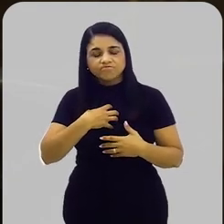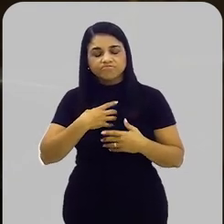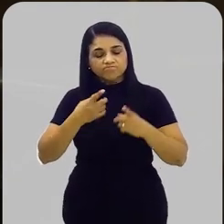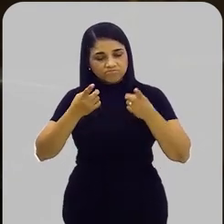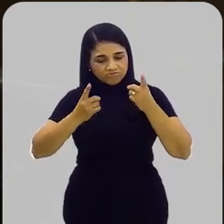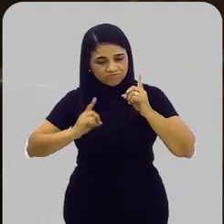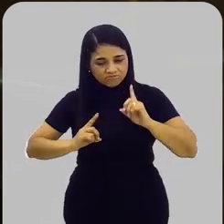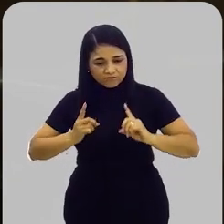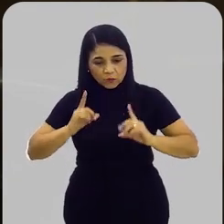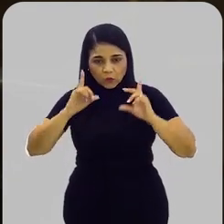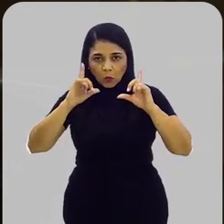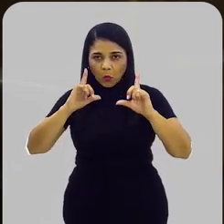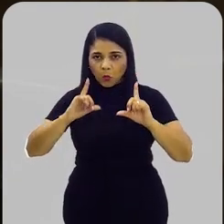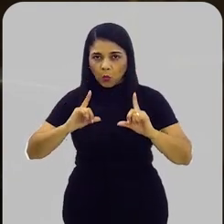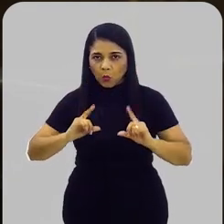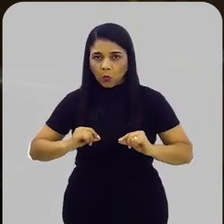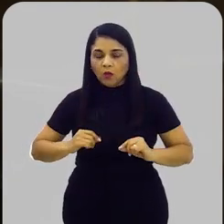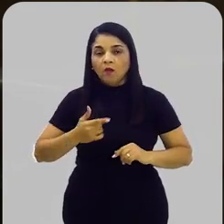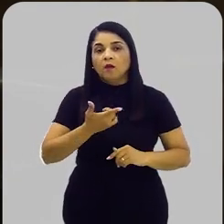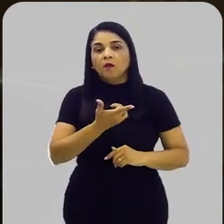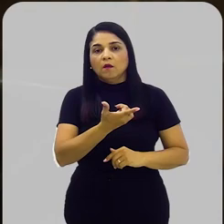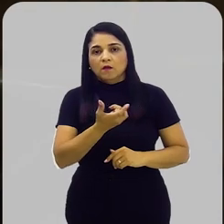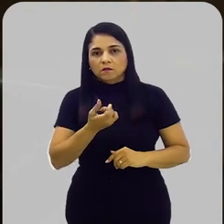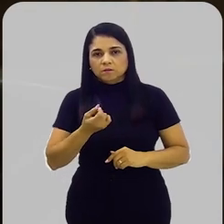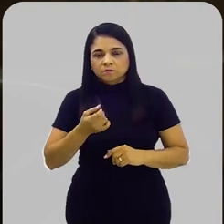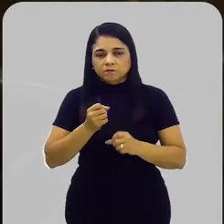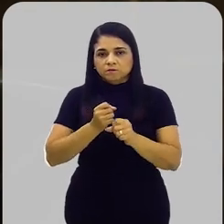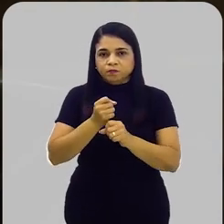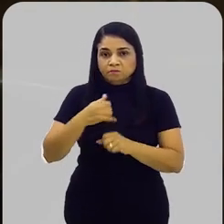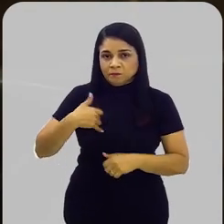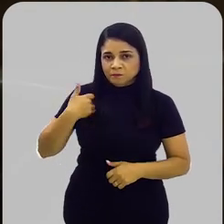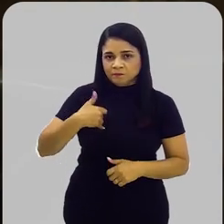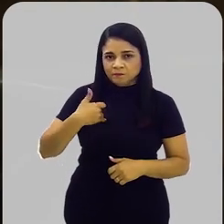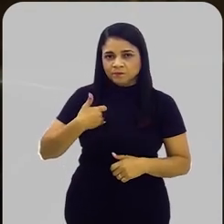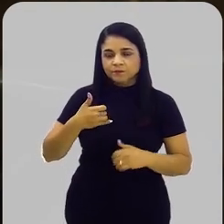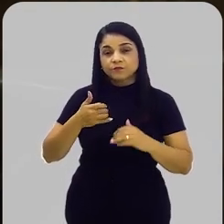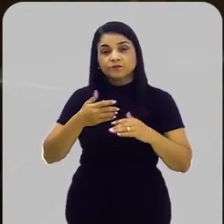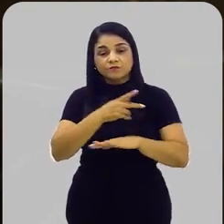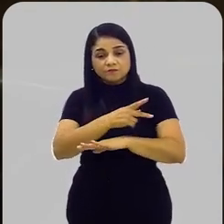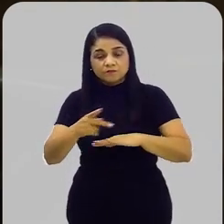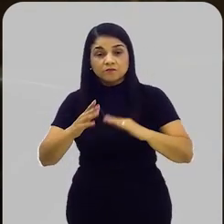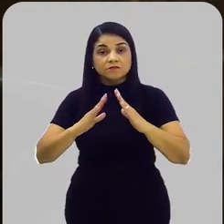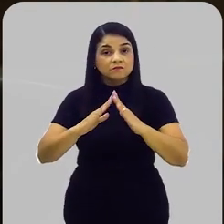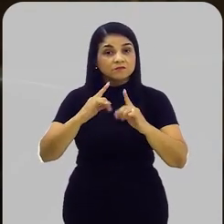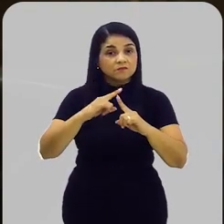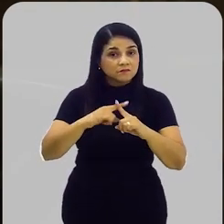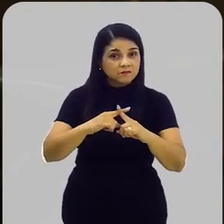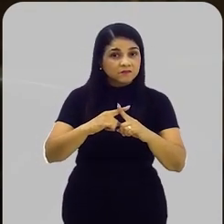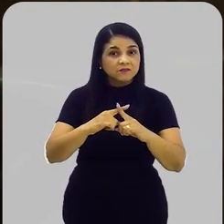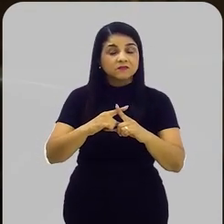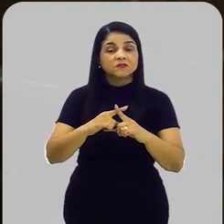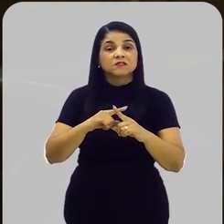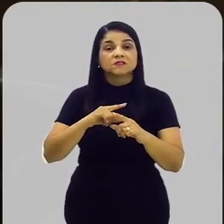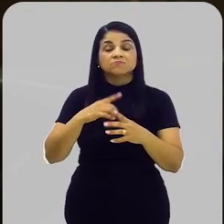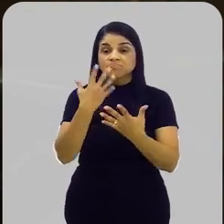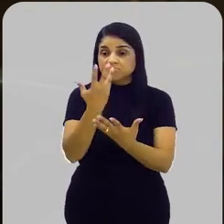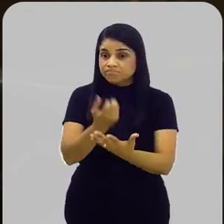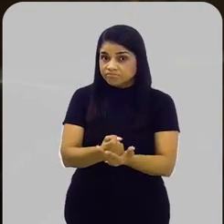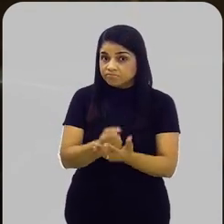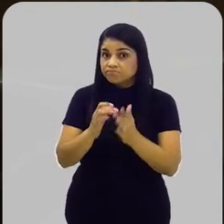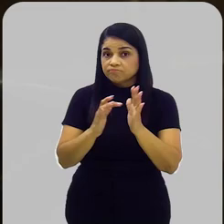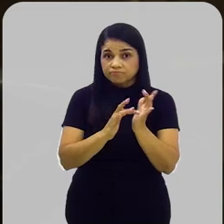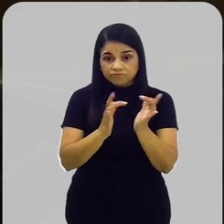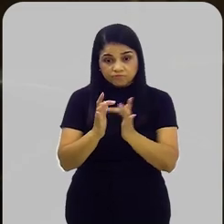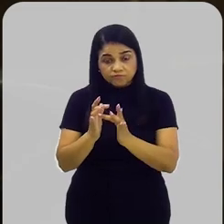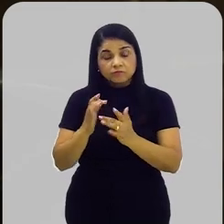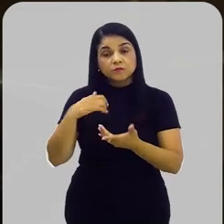tirando da depressão. E aí aos 20 anos, mais ou menos, a gente foi à igreja, nos convertemos praticamente. Ele se converteu, né,